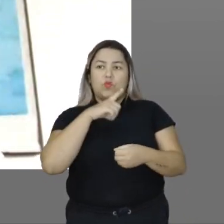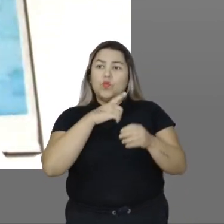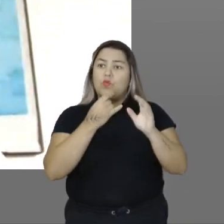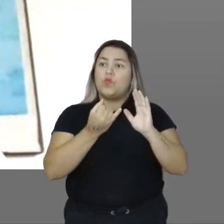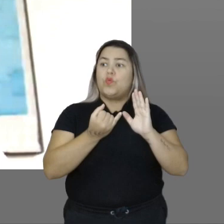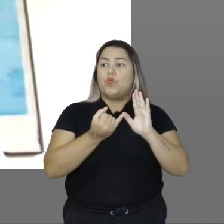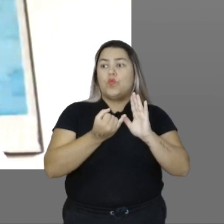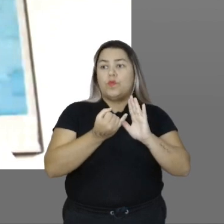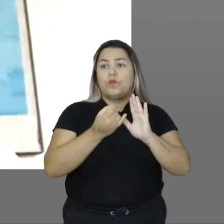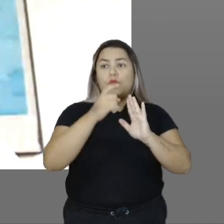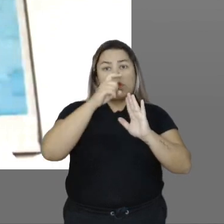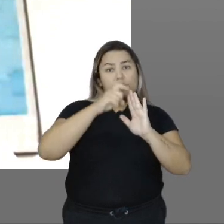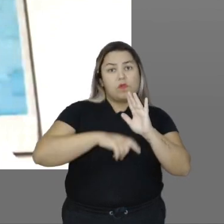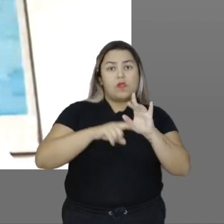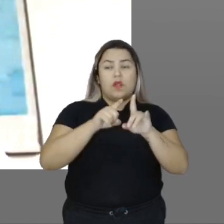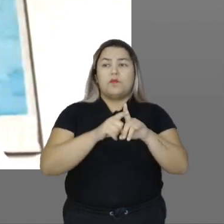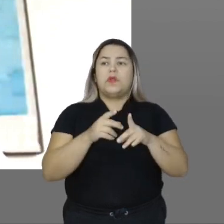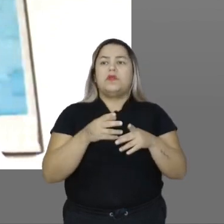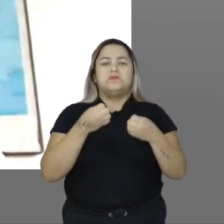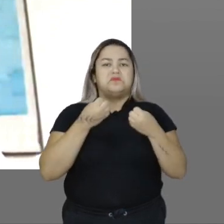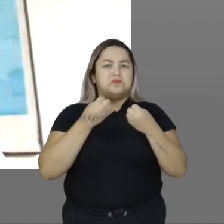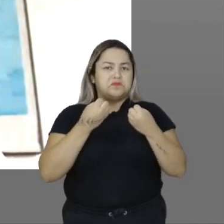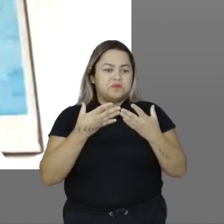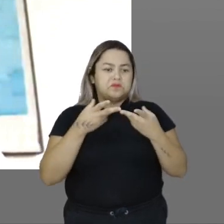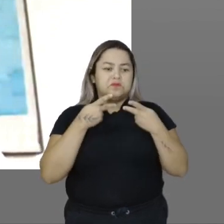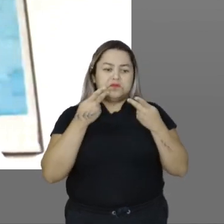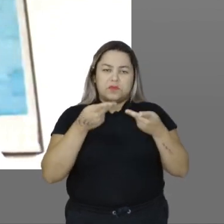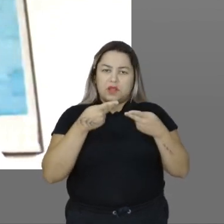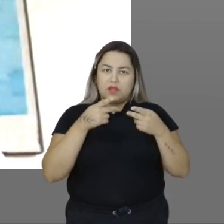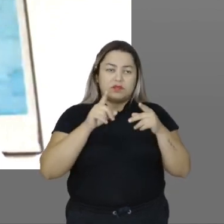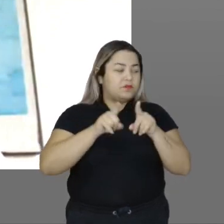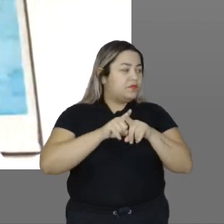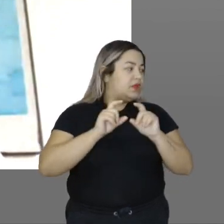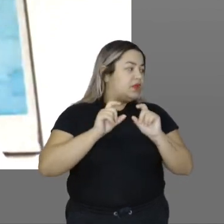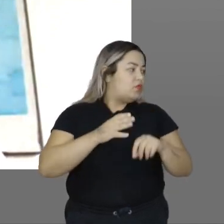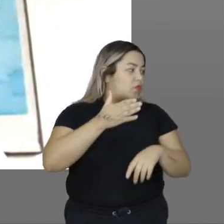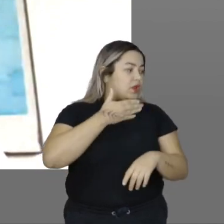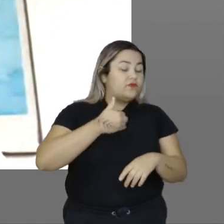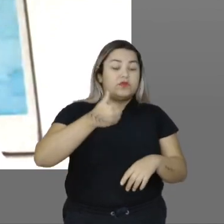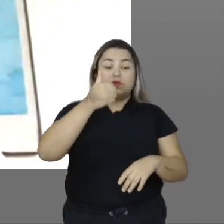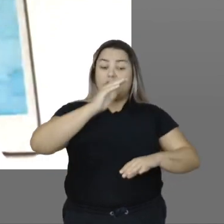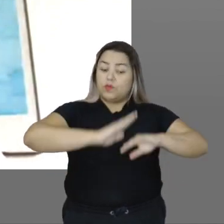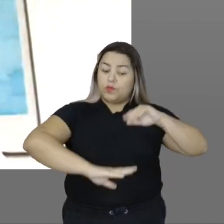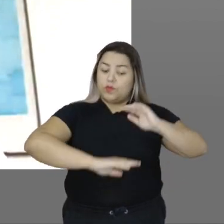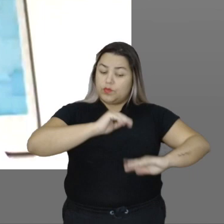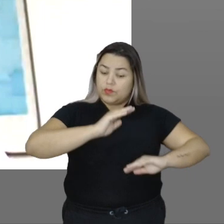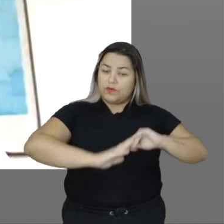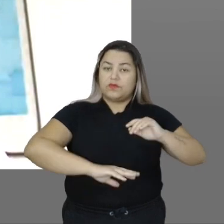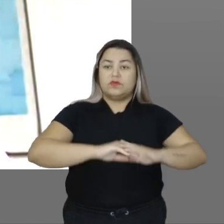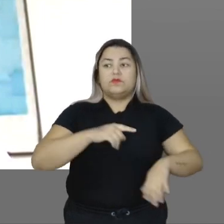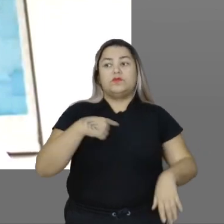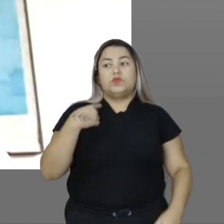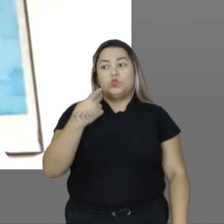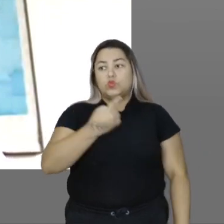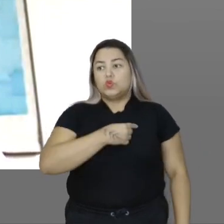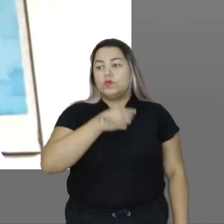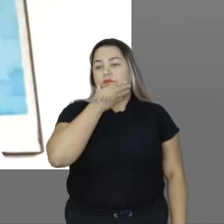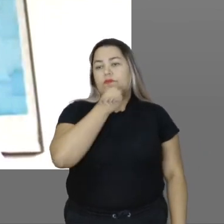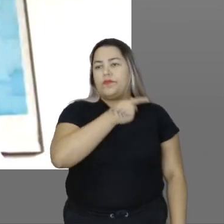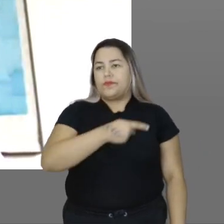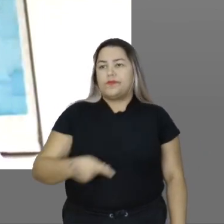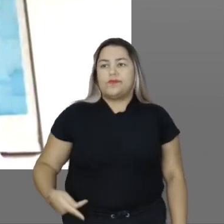gasolina. Quero, aliás, elogiar a gestão extremamente qualificada, profissional, do nosso presidente